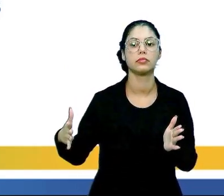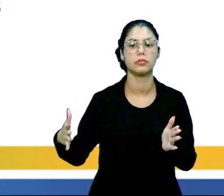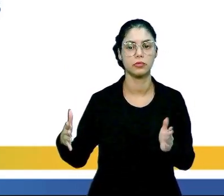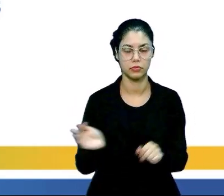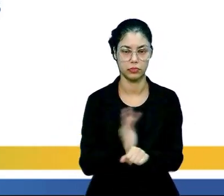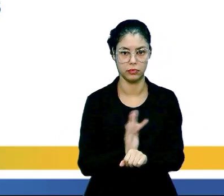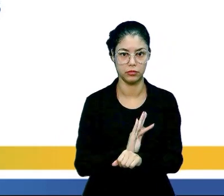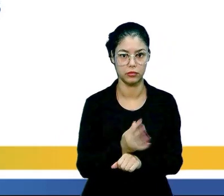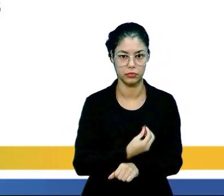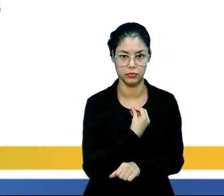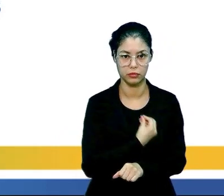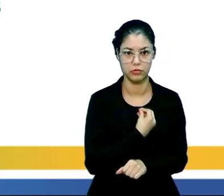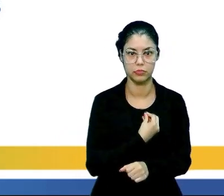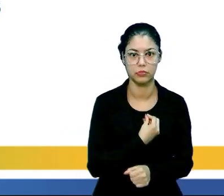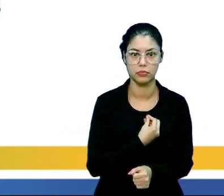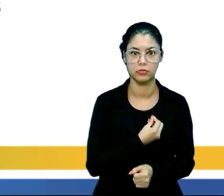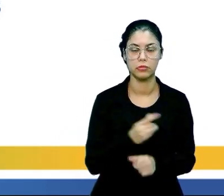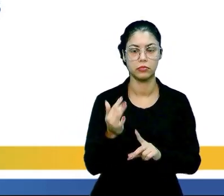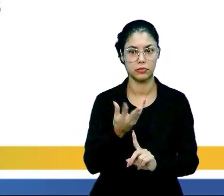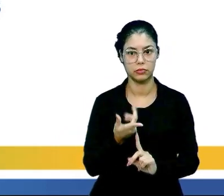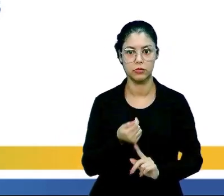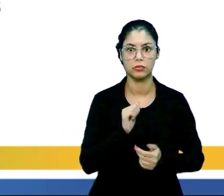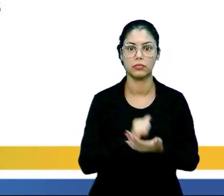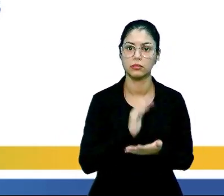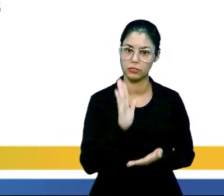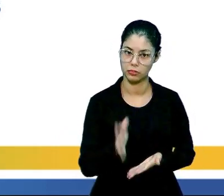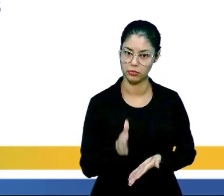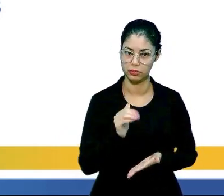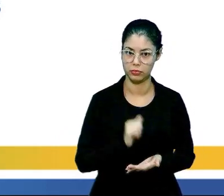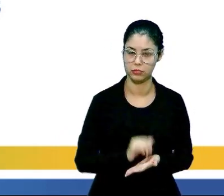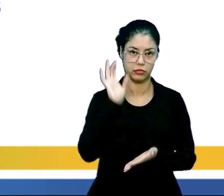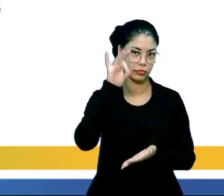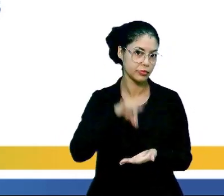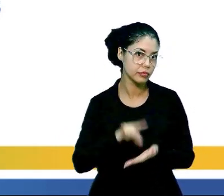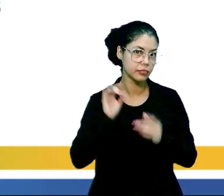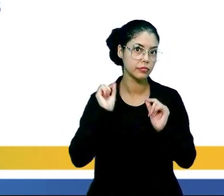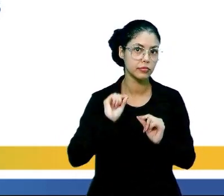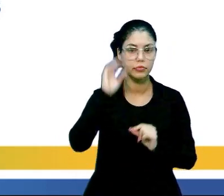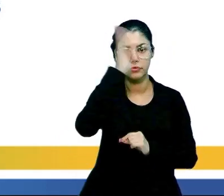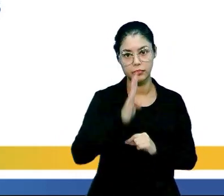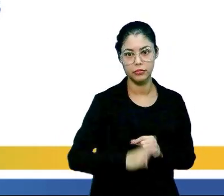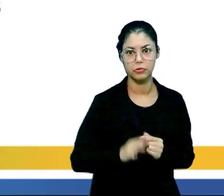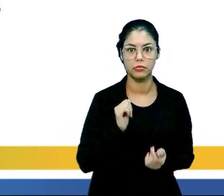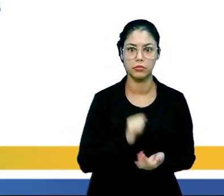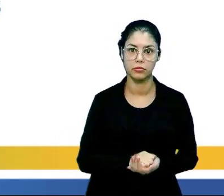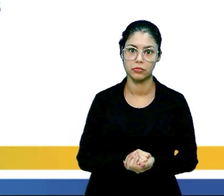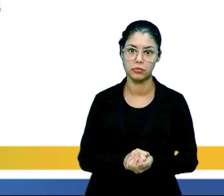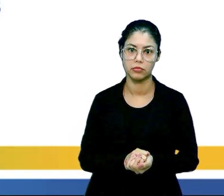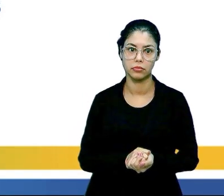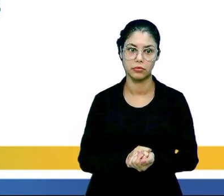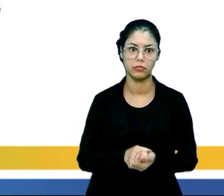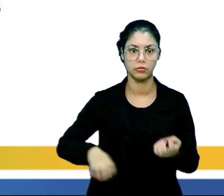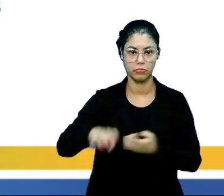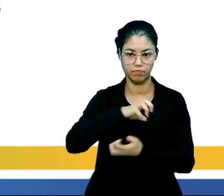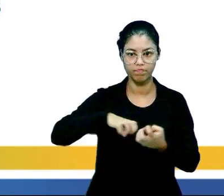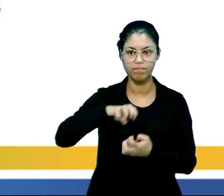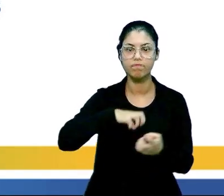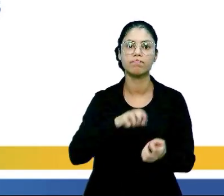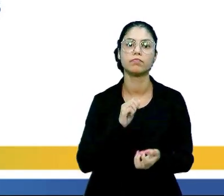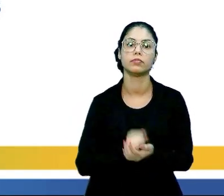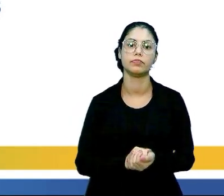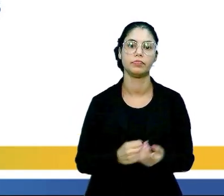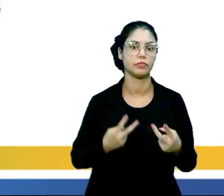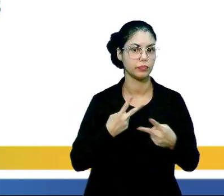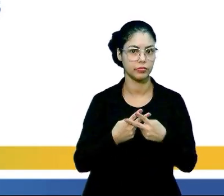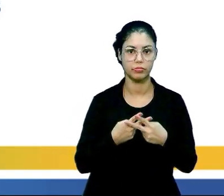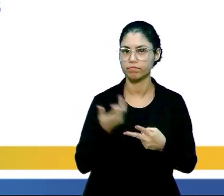seja, a vida imitando a arte. Já na realidade brasileira, rebeliões em presídios